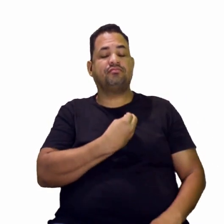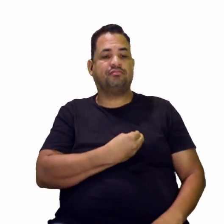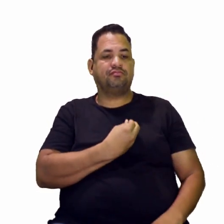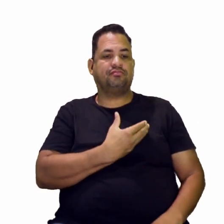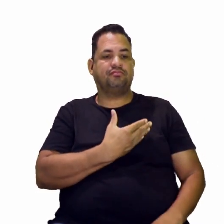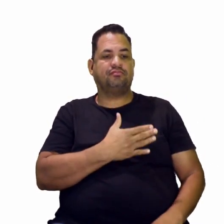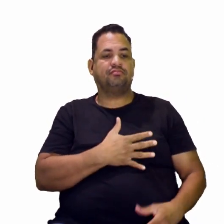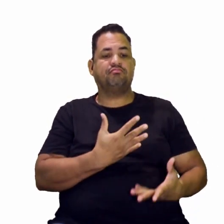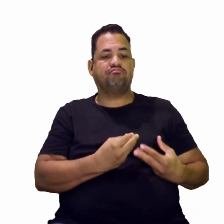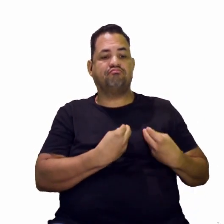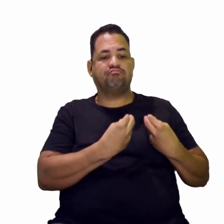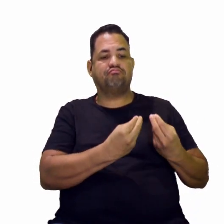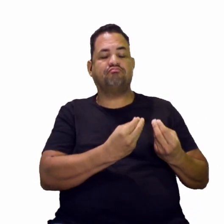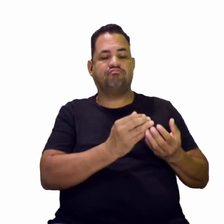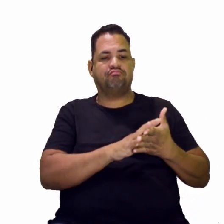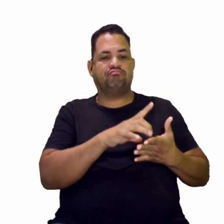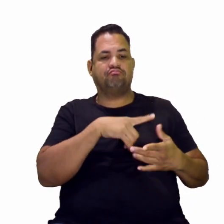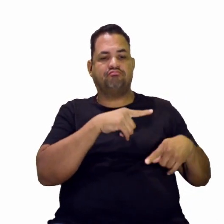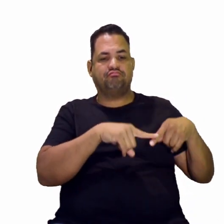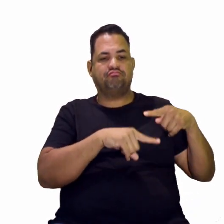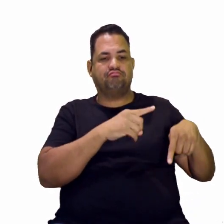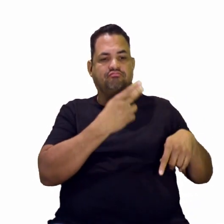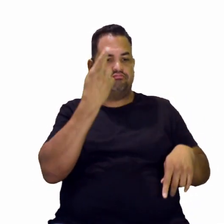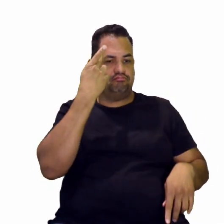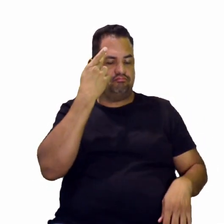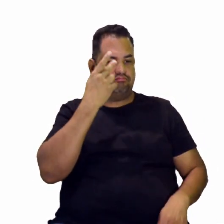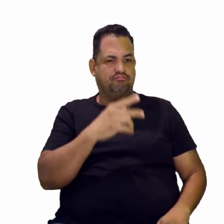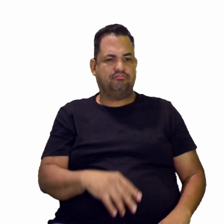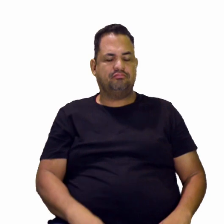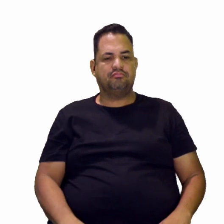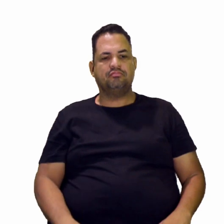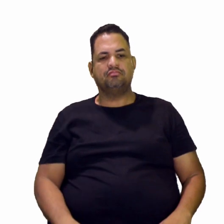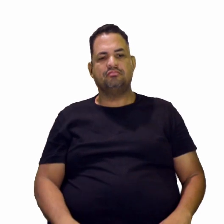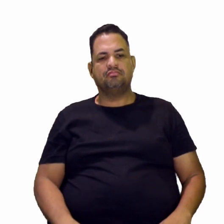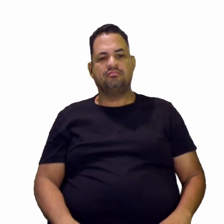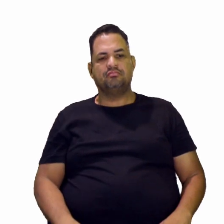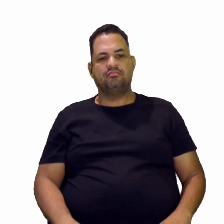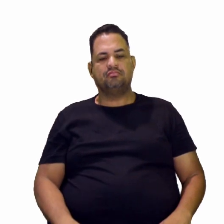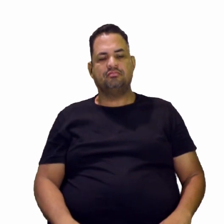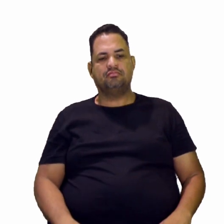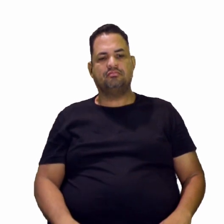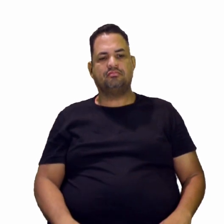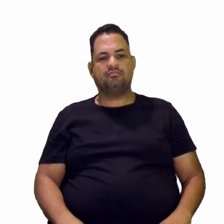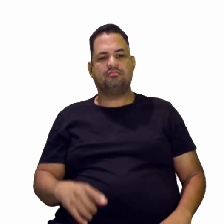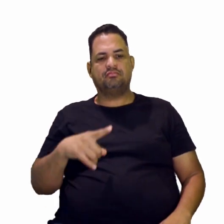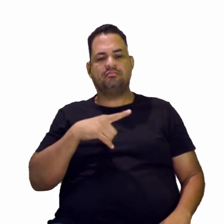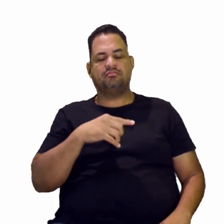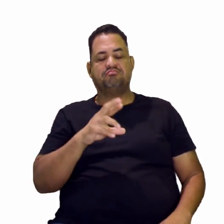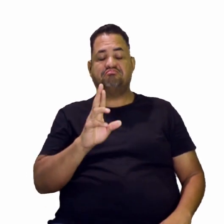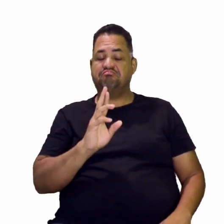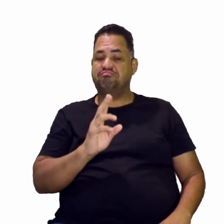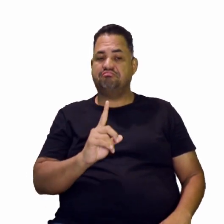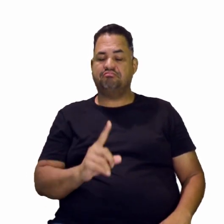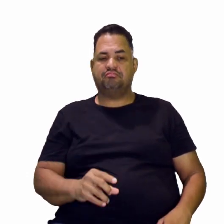falando da disponibilidade de condições. E o hábitat também já foi na primeira questão, então dificilmente aqui teria uma resposta